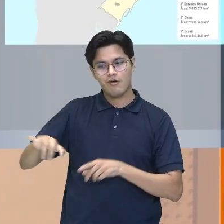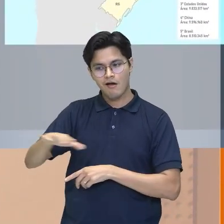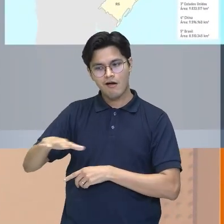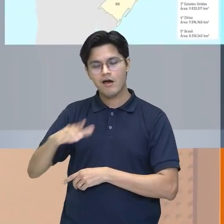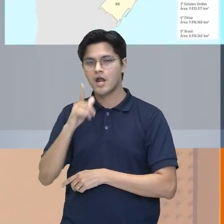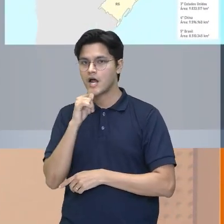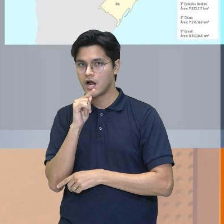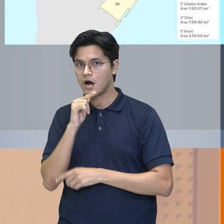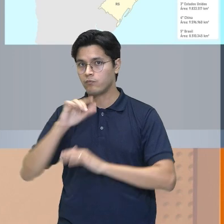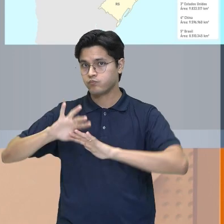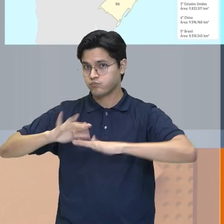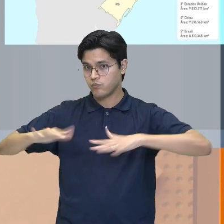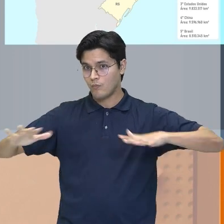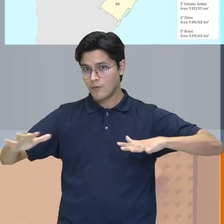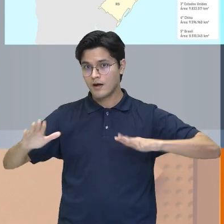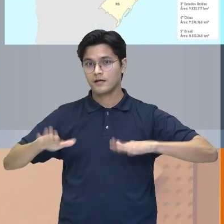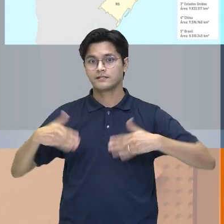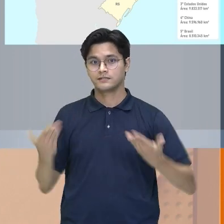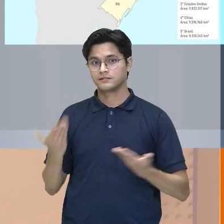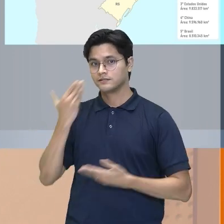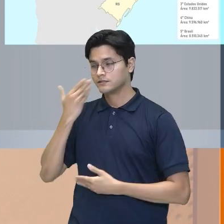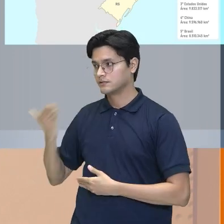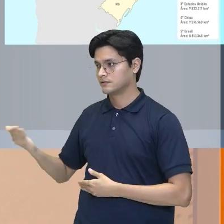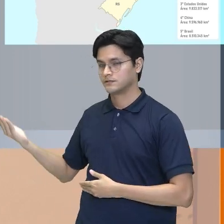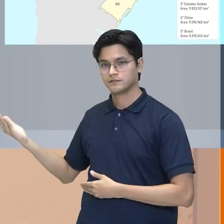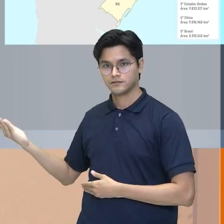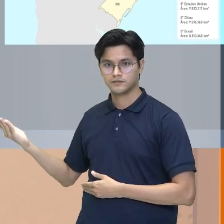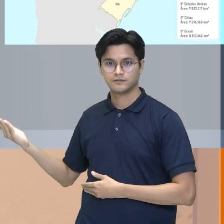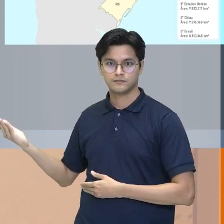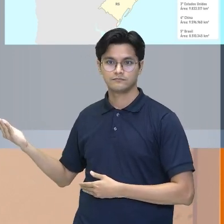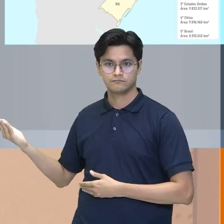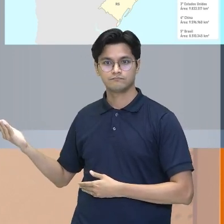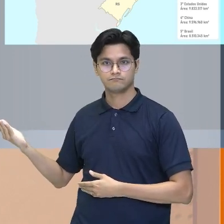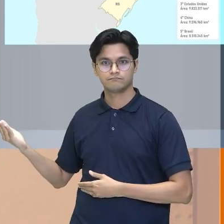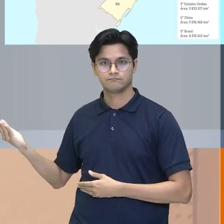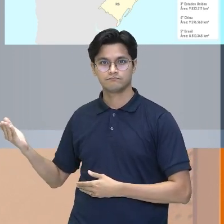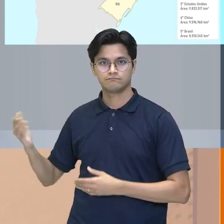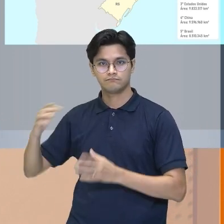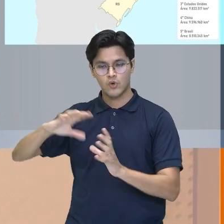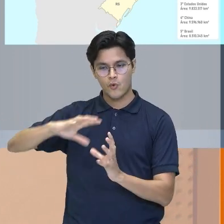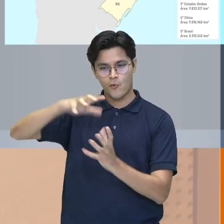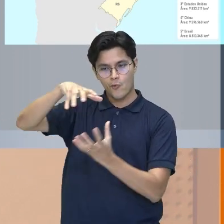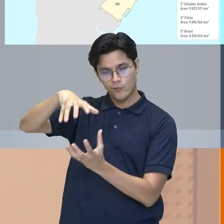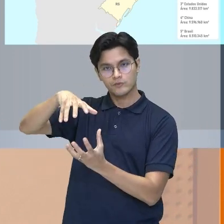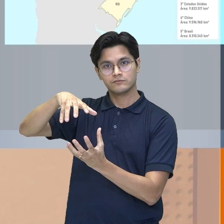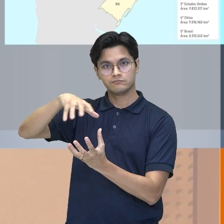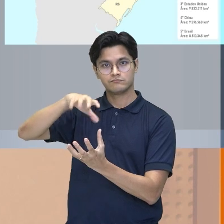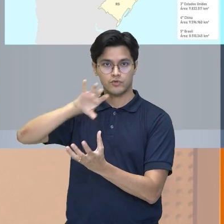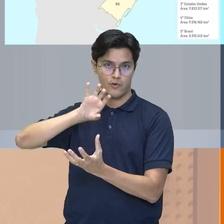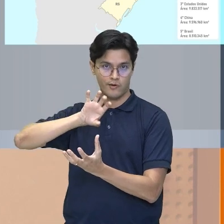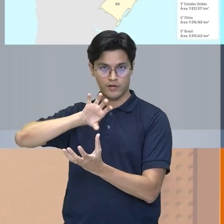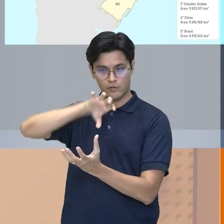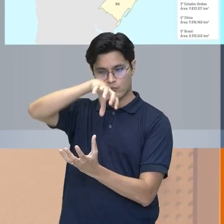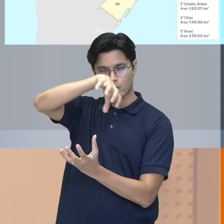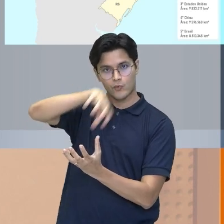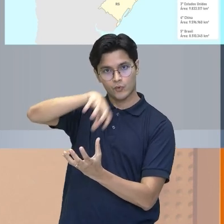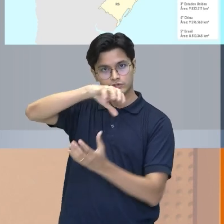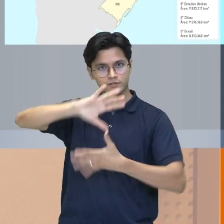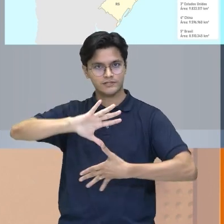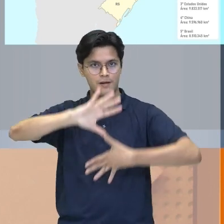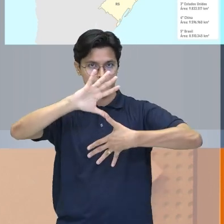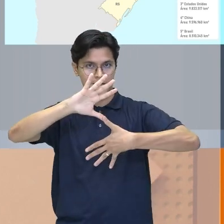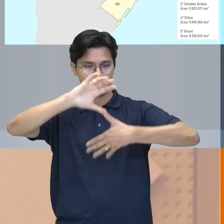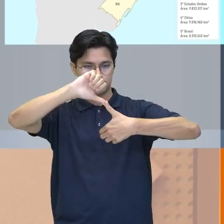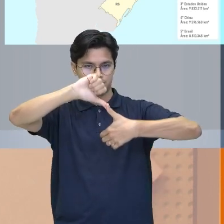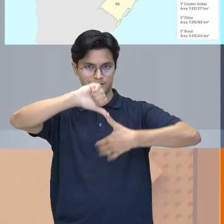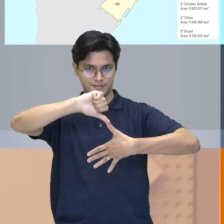é a localização do território brasileiro quanto ao continente, que o Brasil está localizado, para reforçar aí que ele